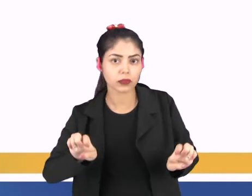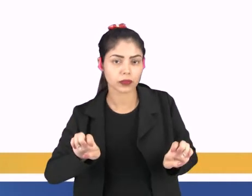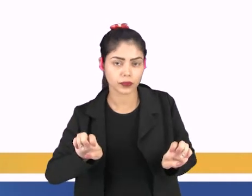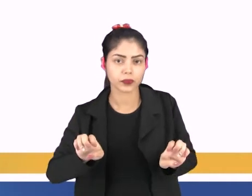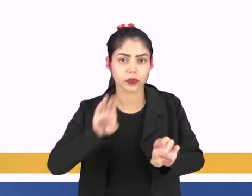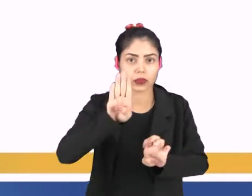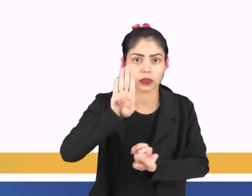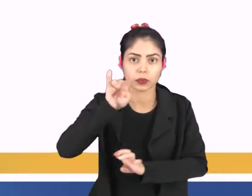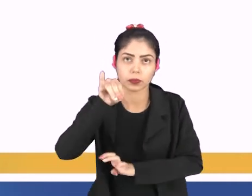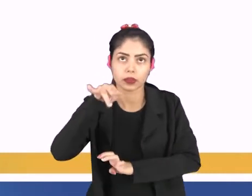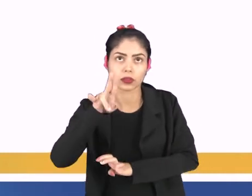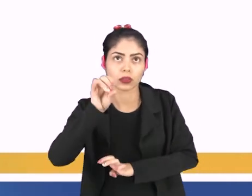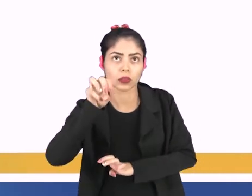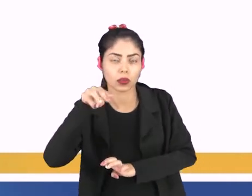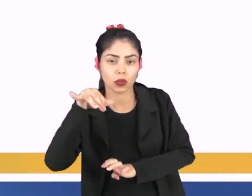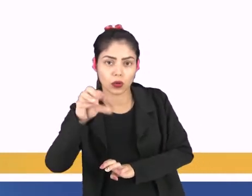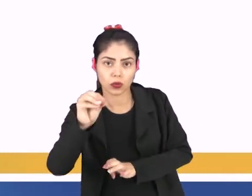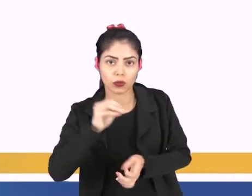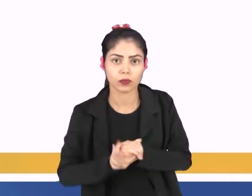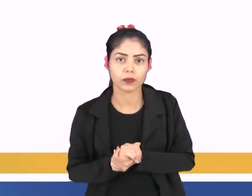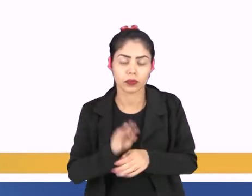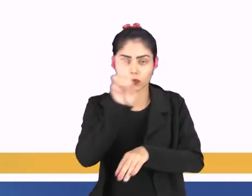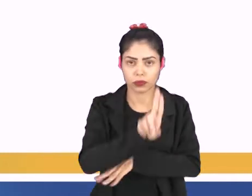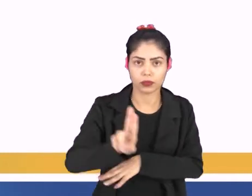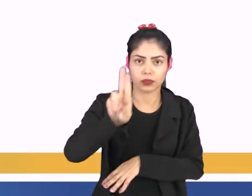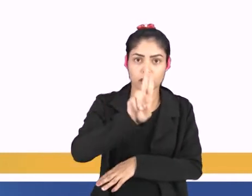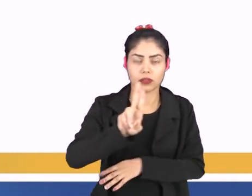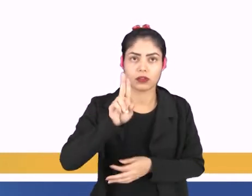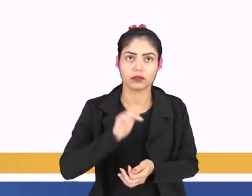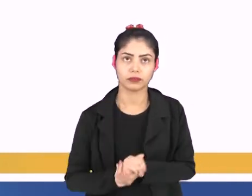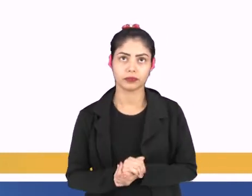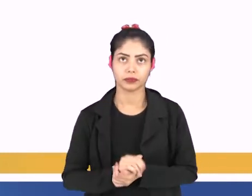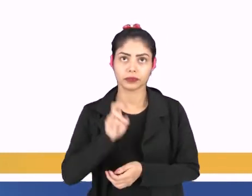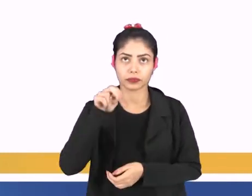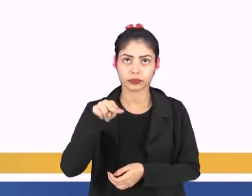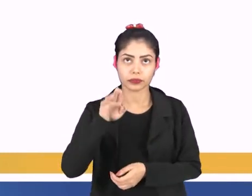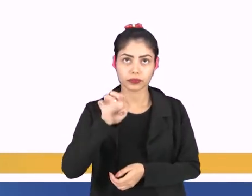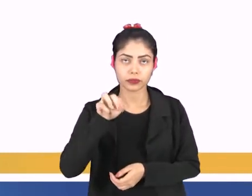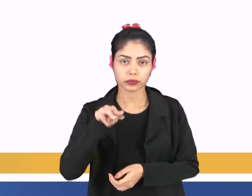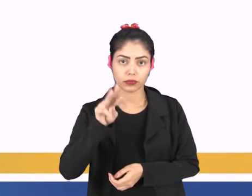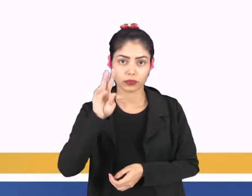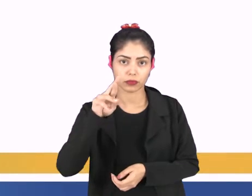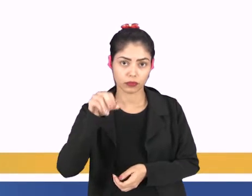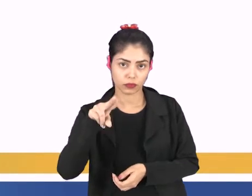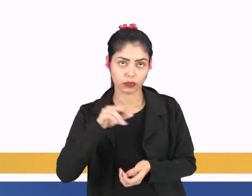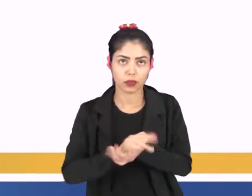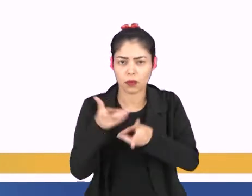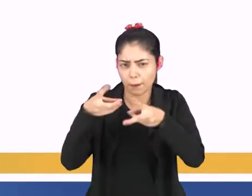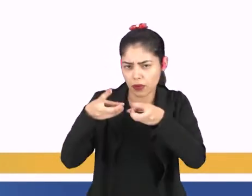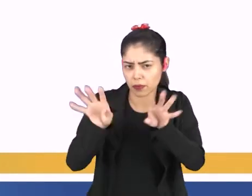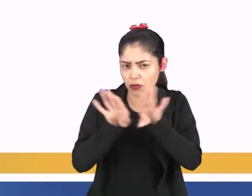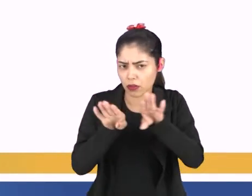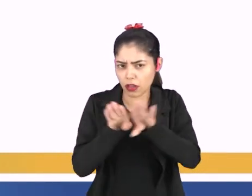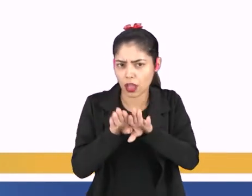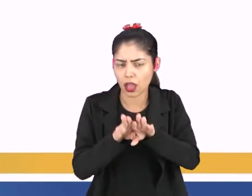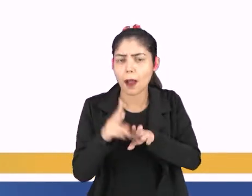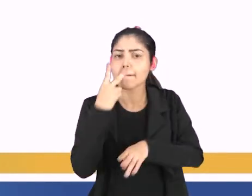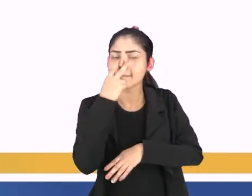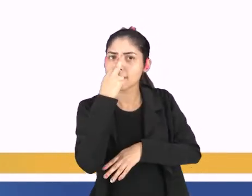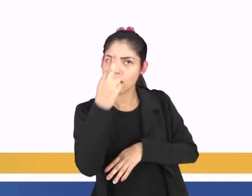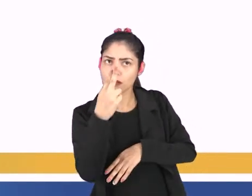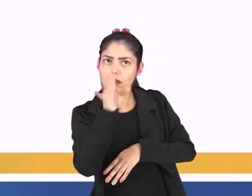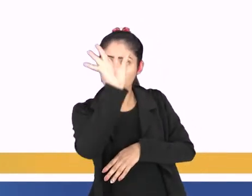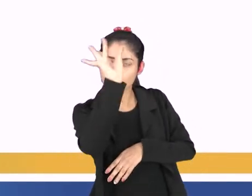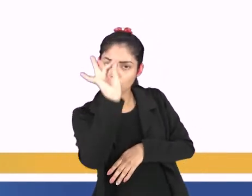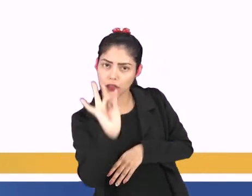dos binômios, que nós utilizamos um fragmento do binômio de Newton, vocês vão perceber a semelhança com